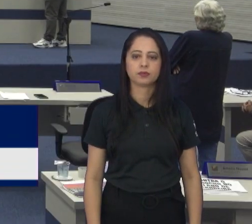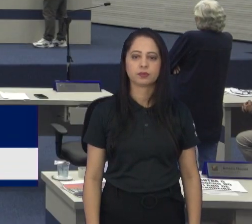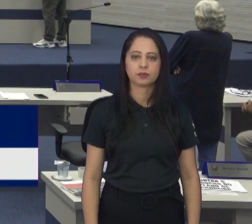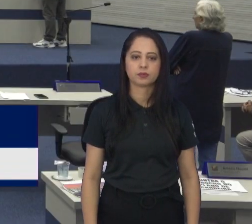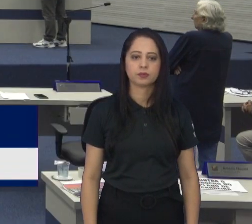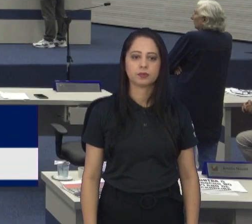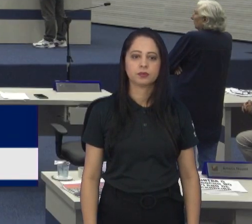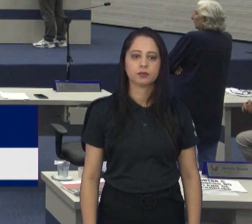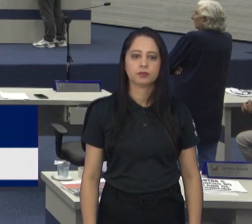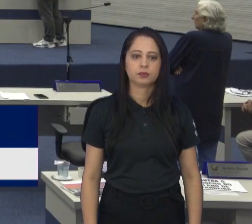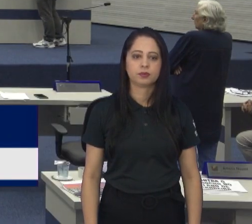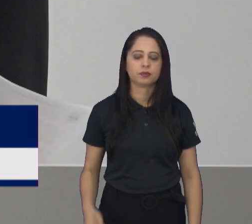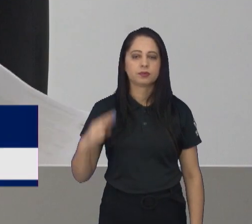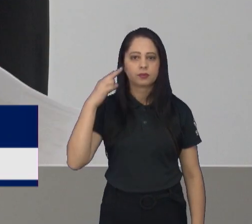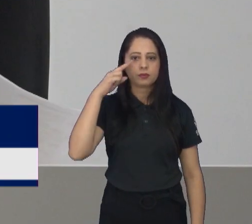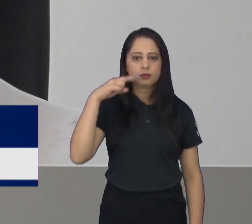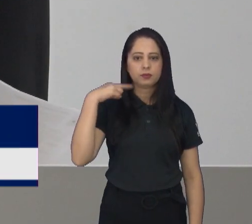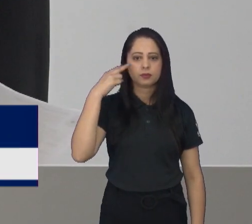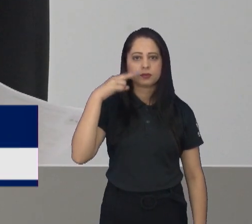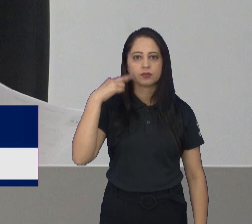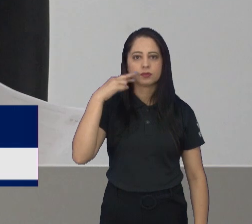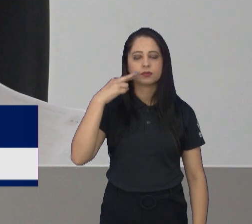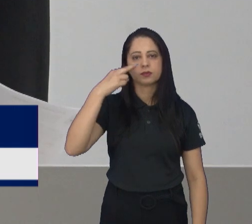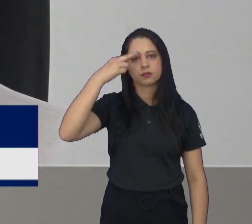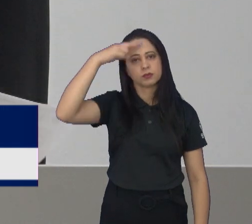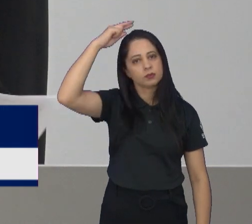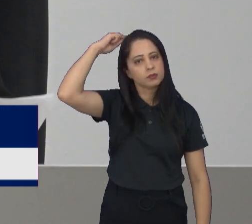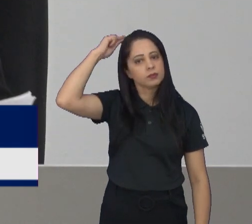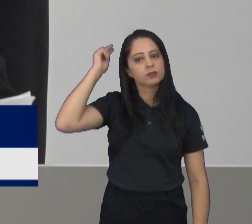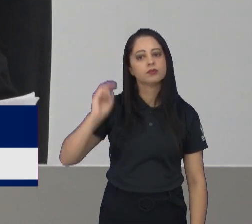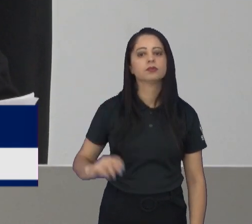Encaminhamento de votação, Robertinho da Padaria.